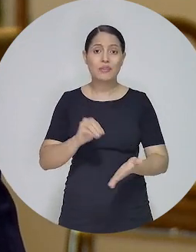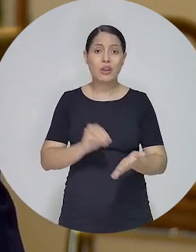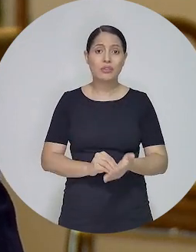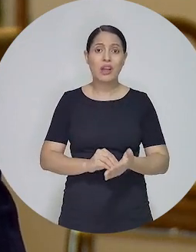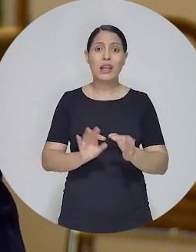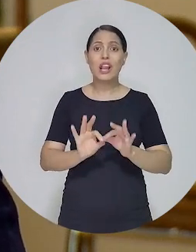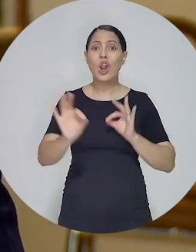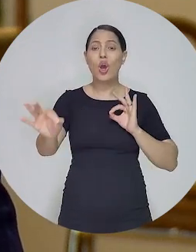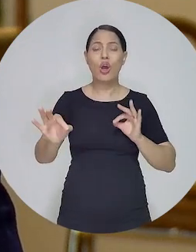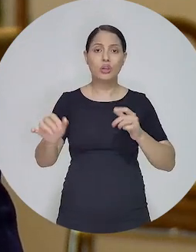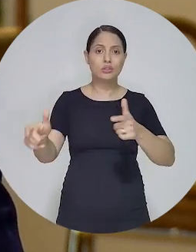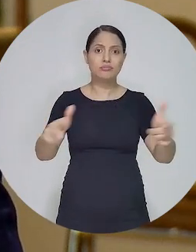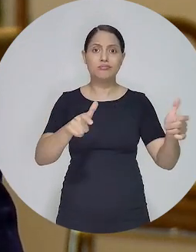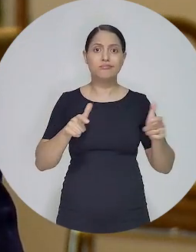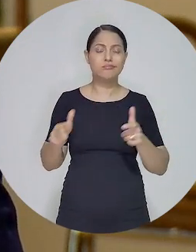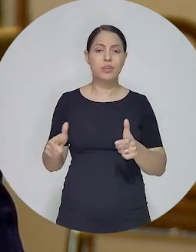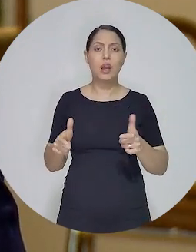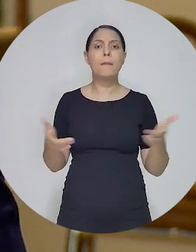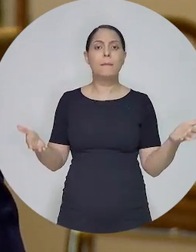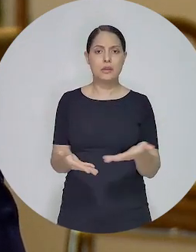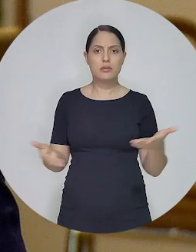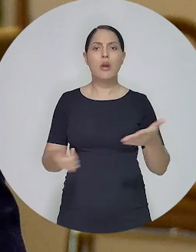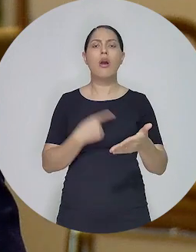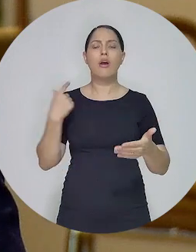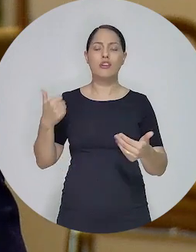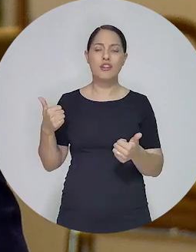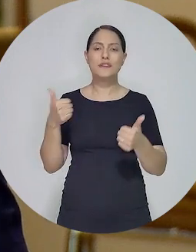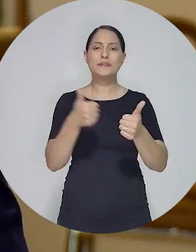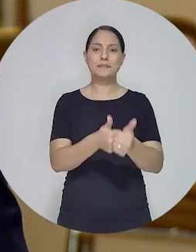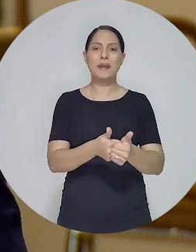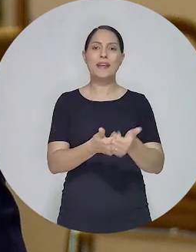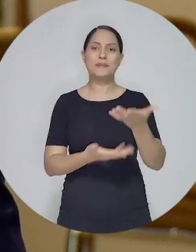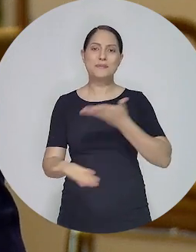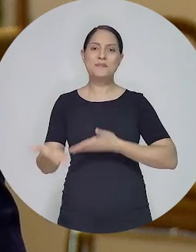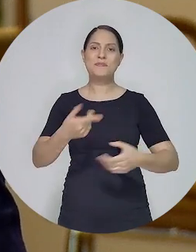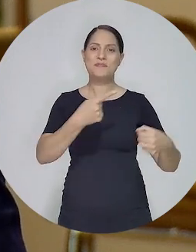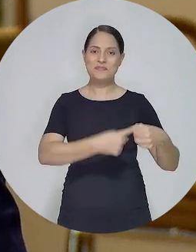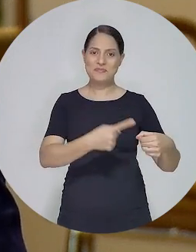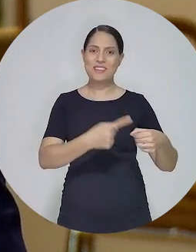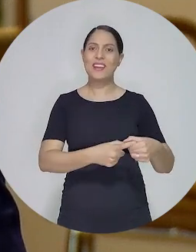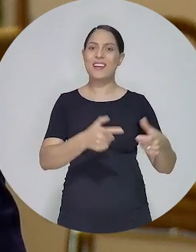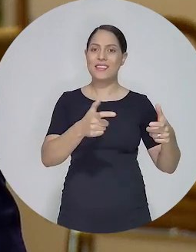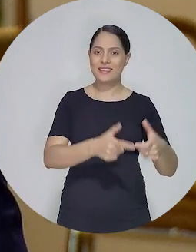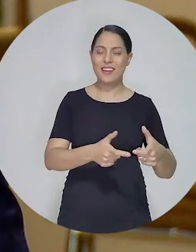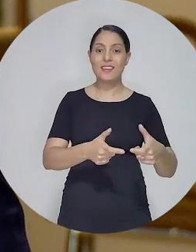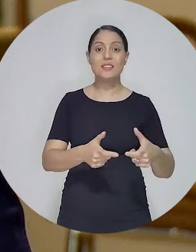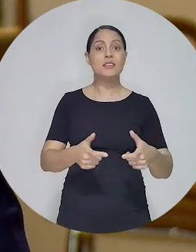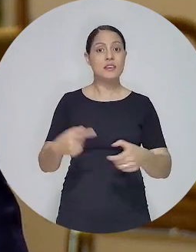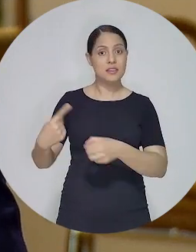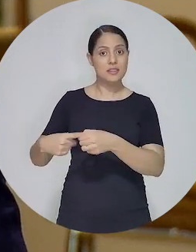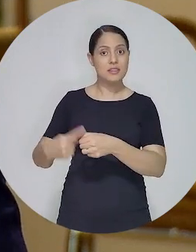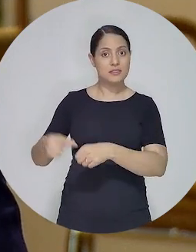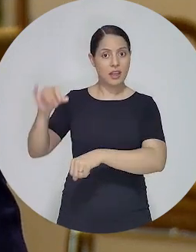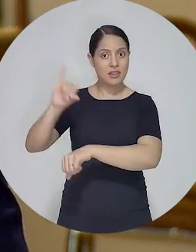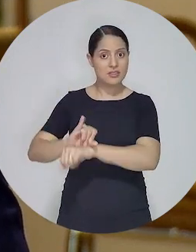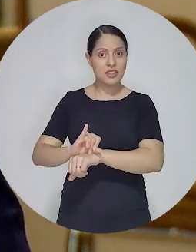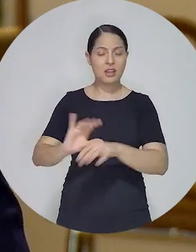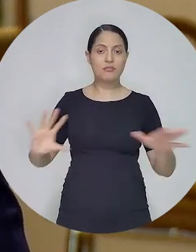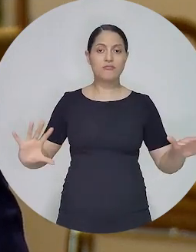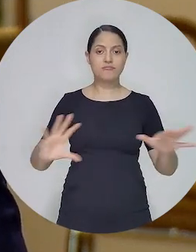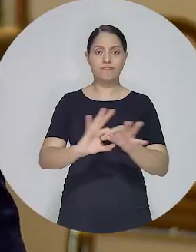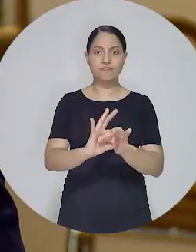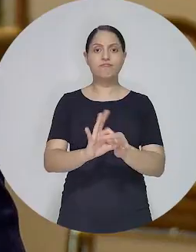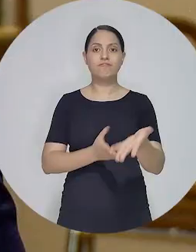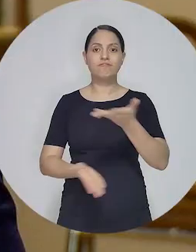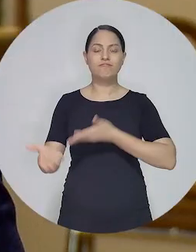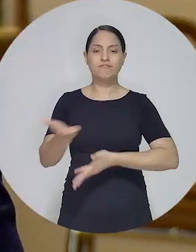da falta de estrutura e por conta das distâncias. Mas com isso, nós vamos fazer essa aproximação do interior com os grandes centros e com